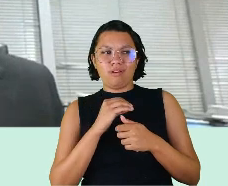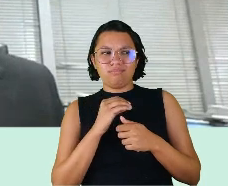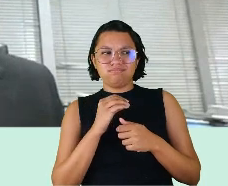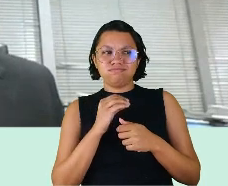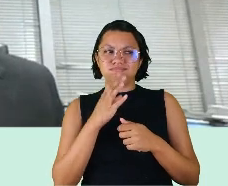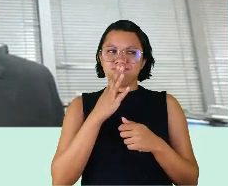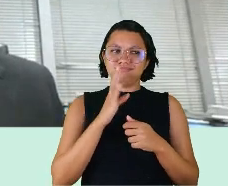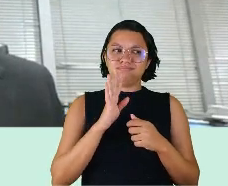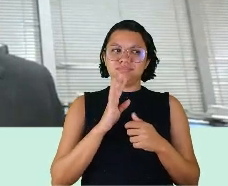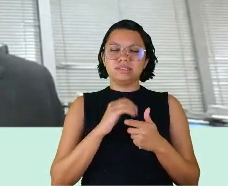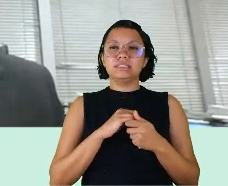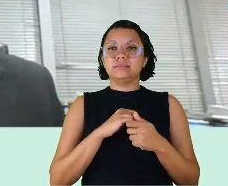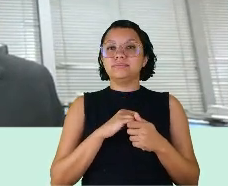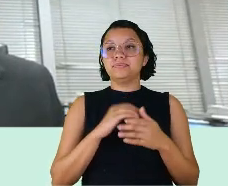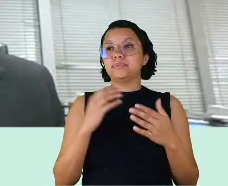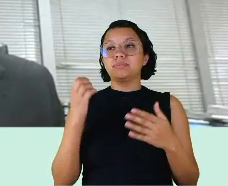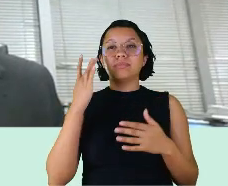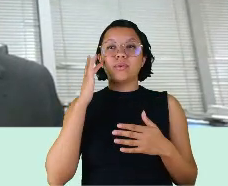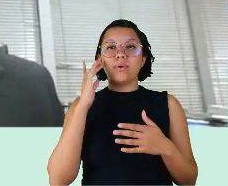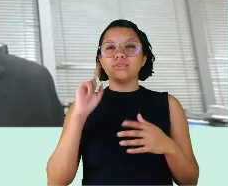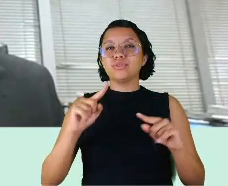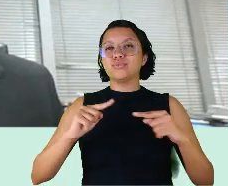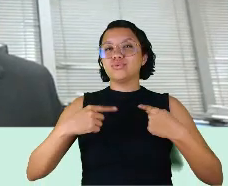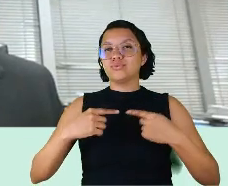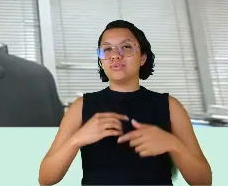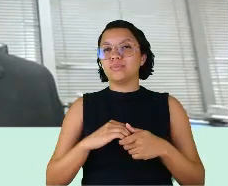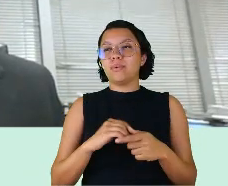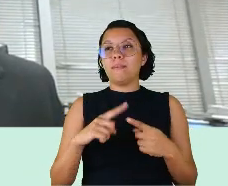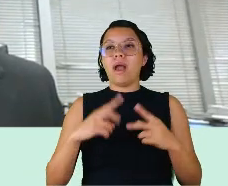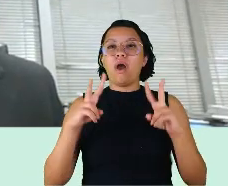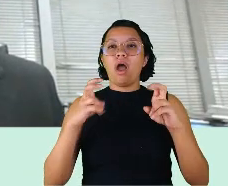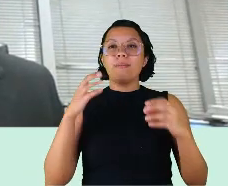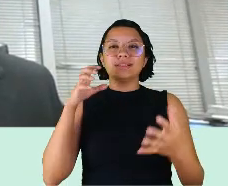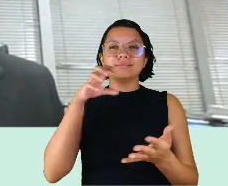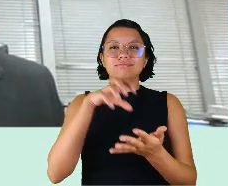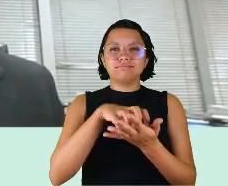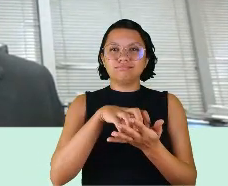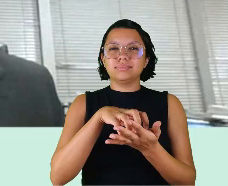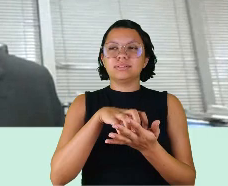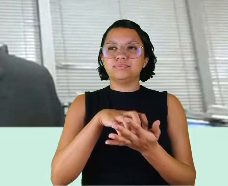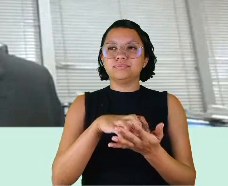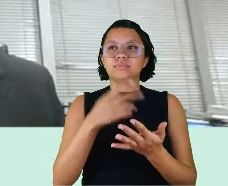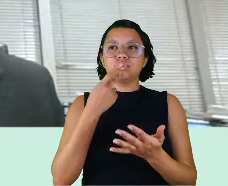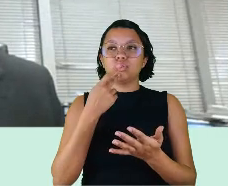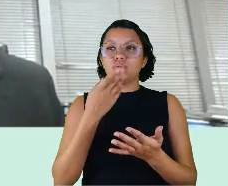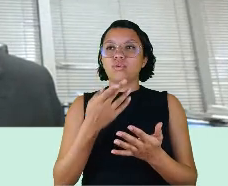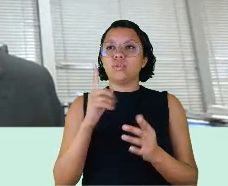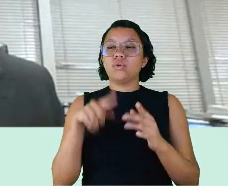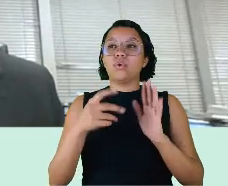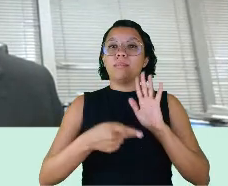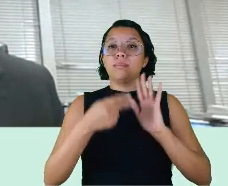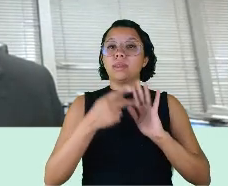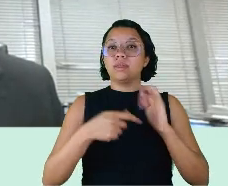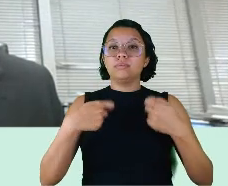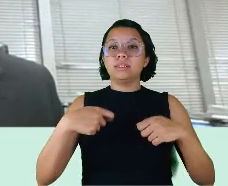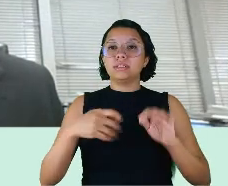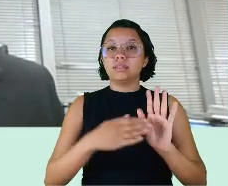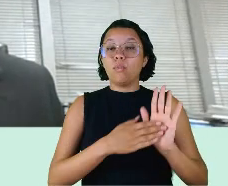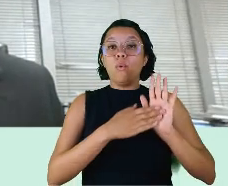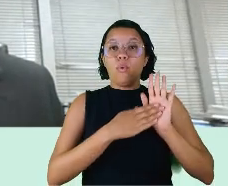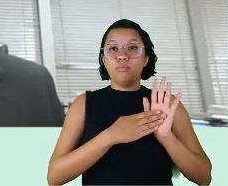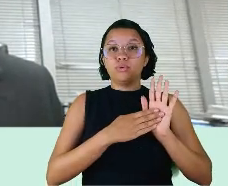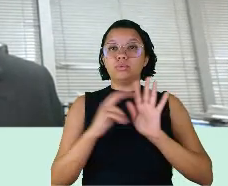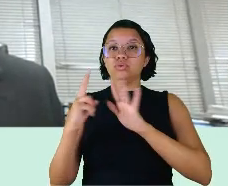desconfiança. Essa acho que é o desafio. Mas acho que o tema central que a doutora Marisa colocou é o seguinte, que o plano tem que ser o compromisso